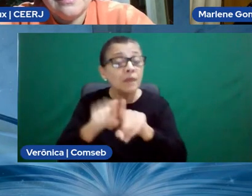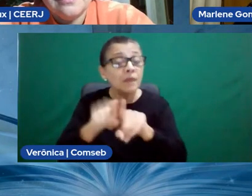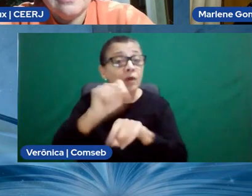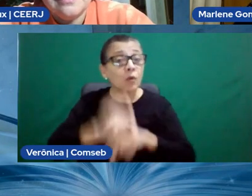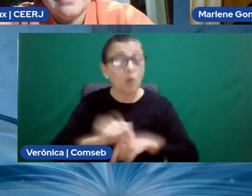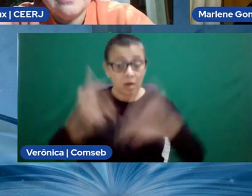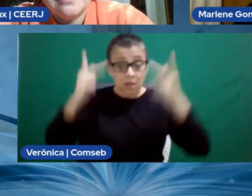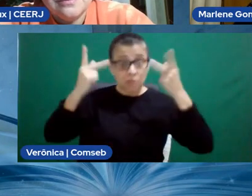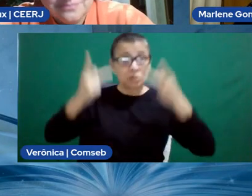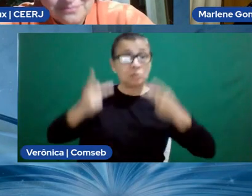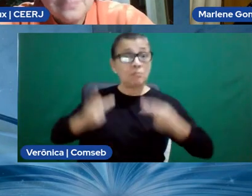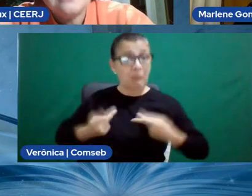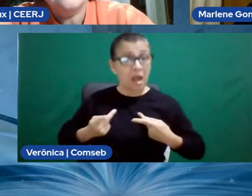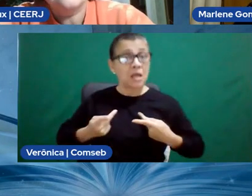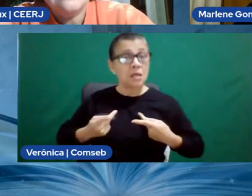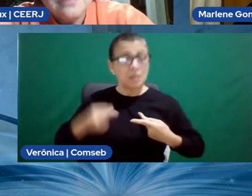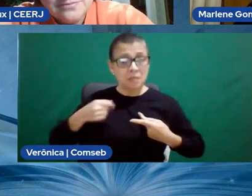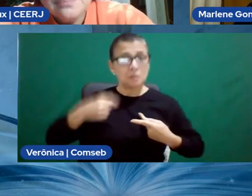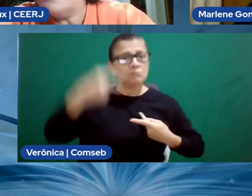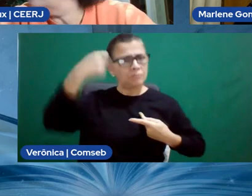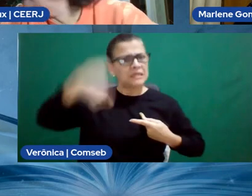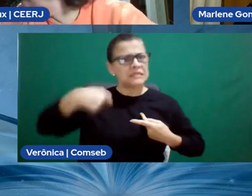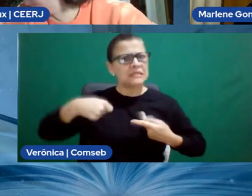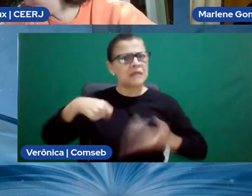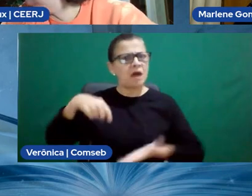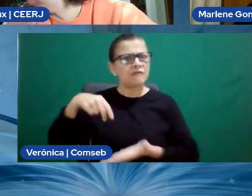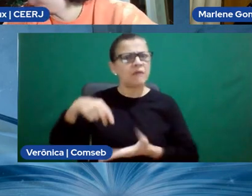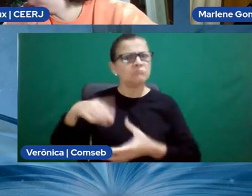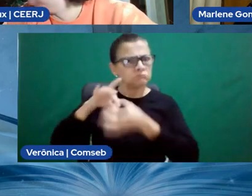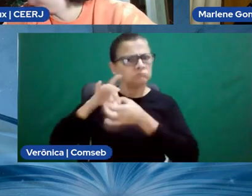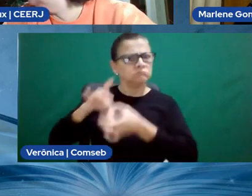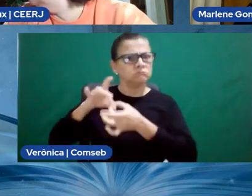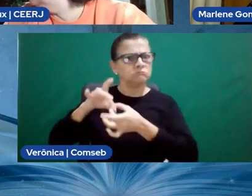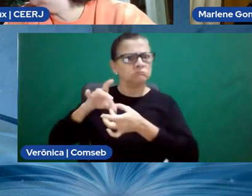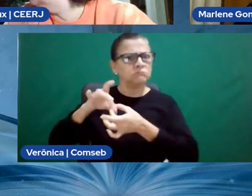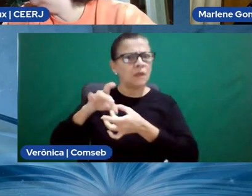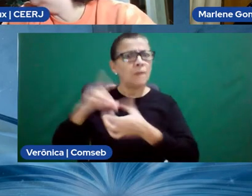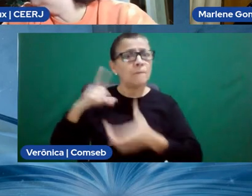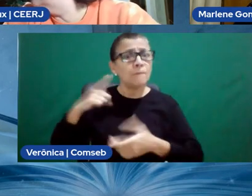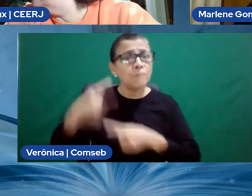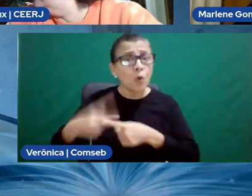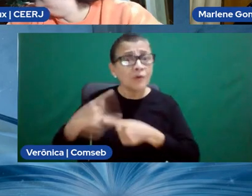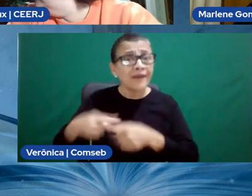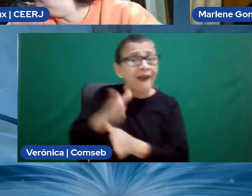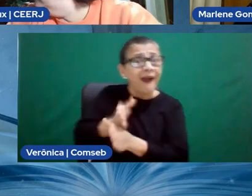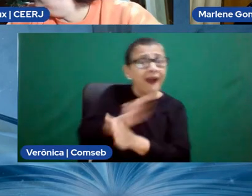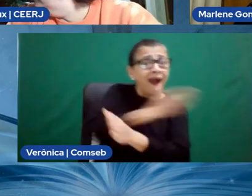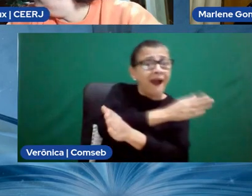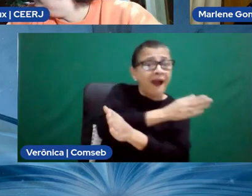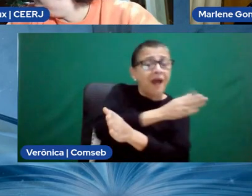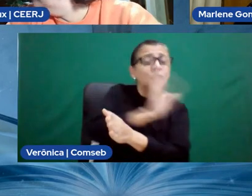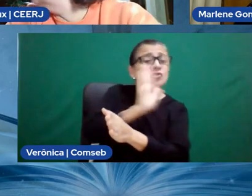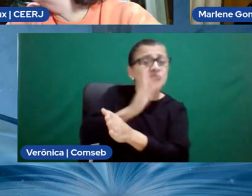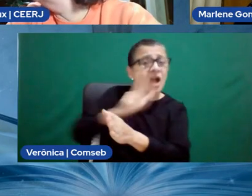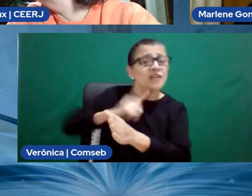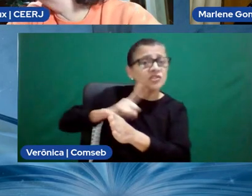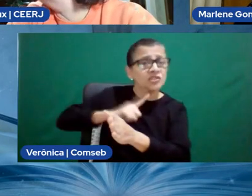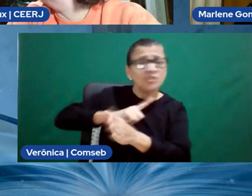ser fixada, porque ela tinha as várias formas. Todos os animais já haviam sido